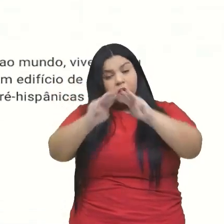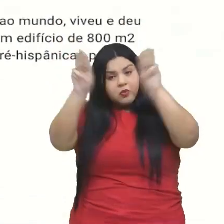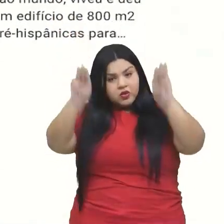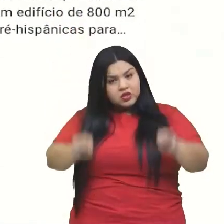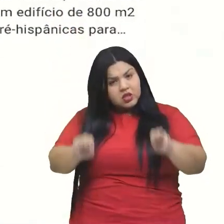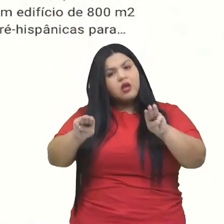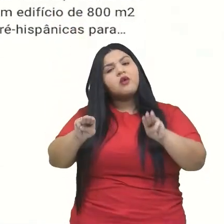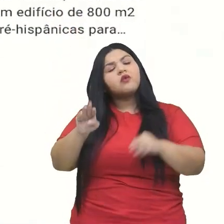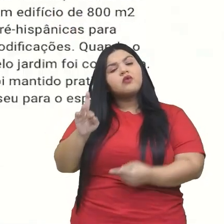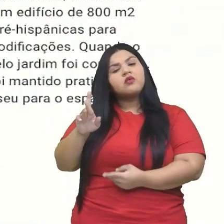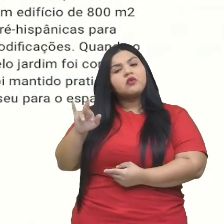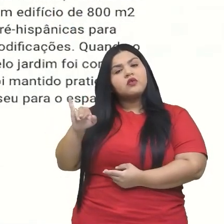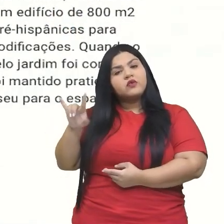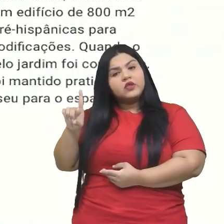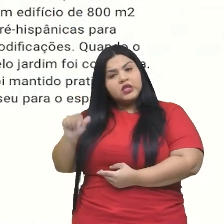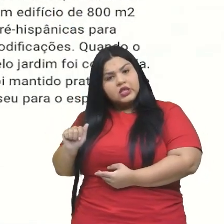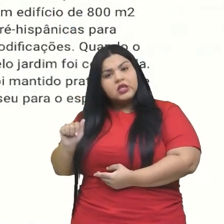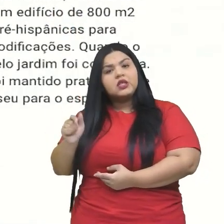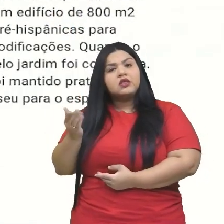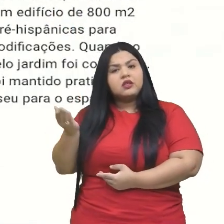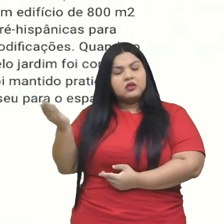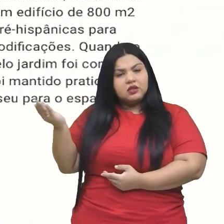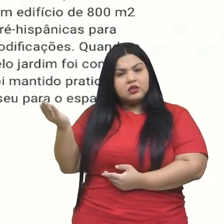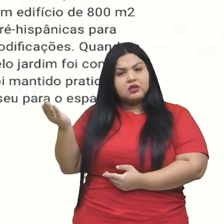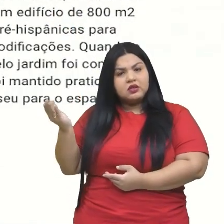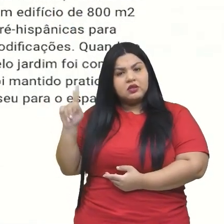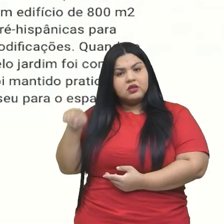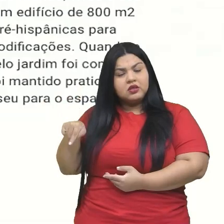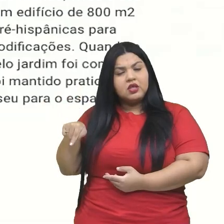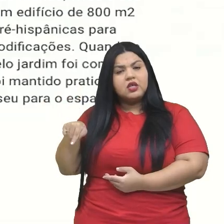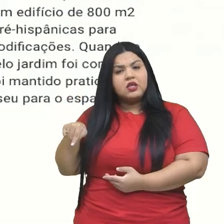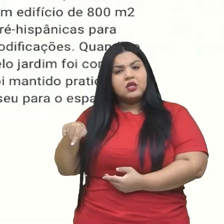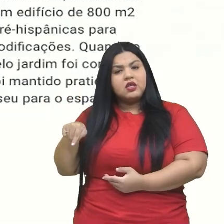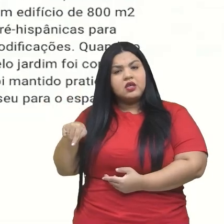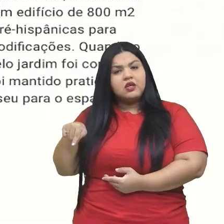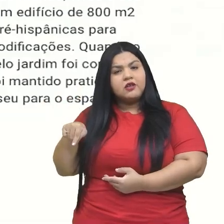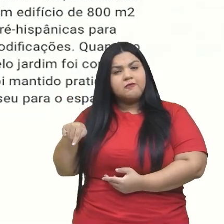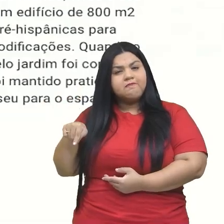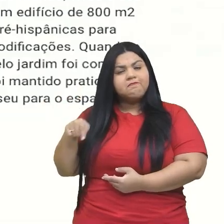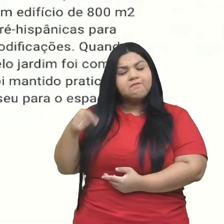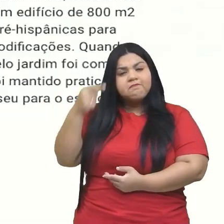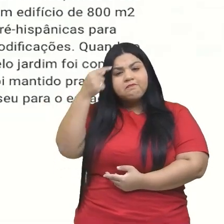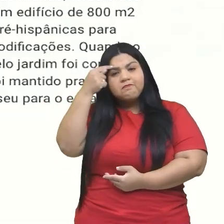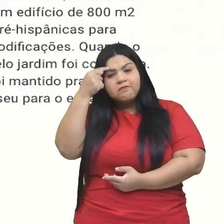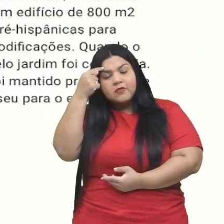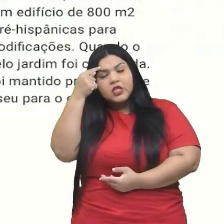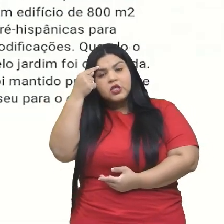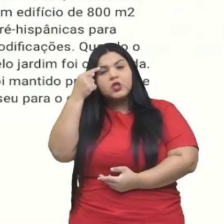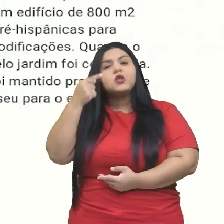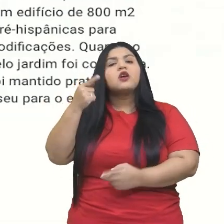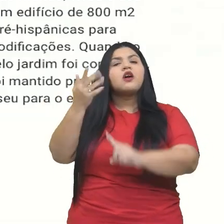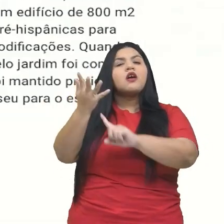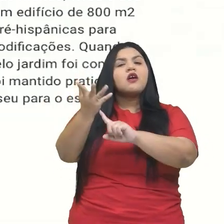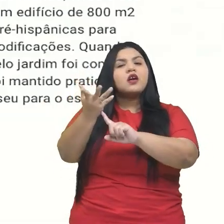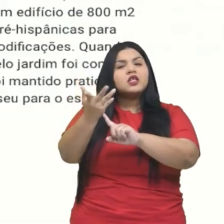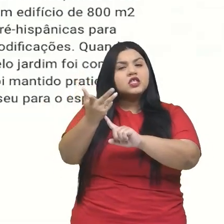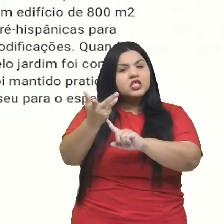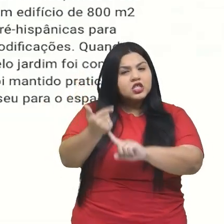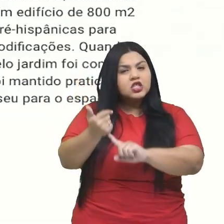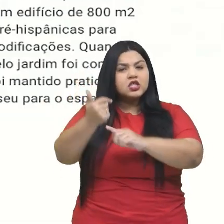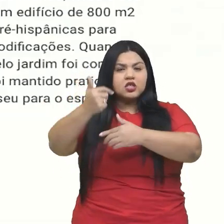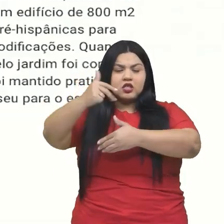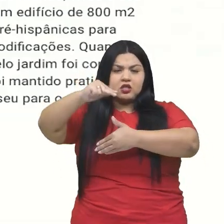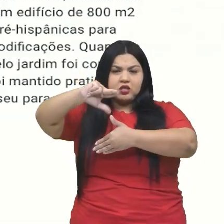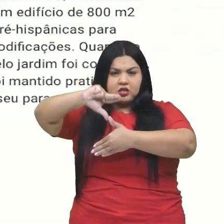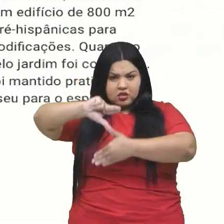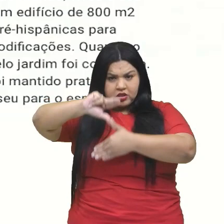Frida Kahlo, ela é considerada, né, uma das artistas latino-americanas, uma das mais